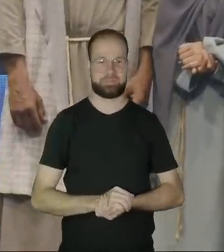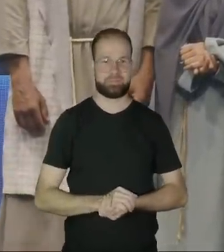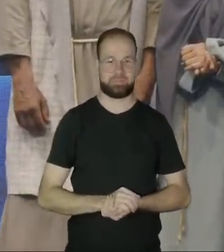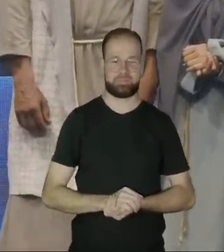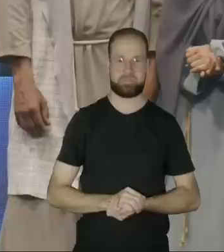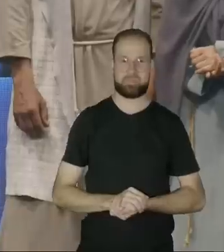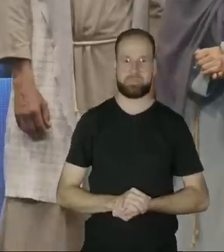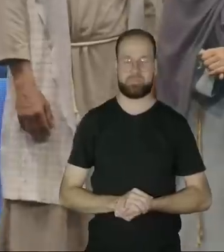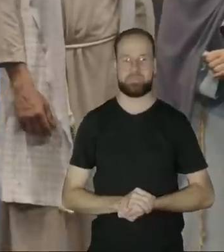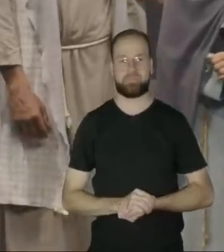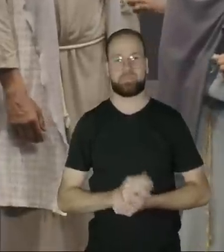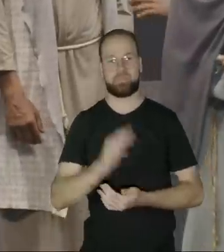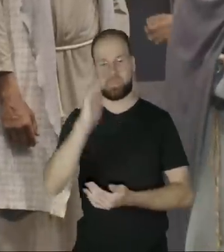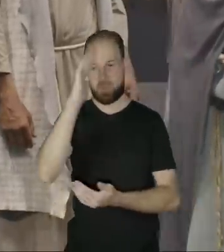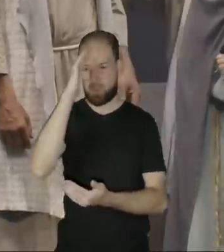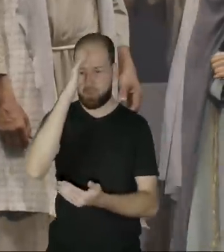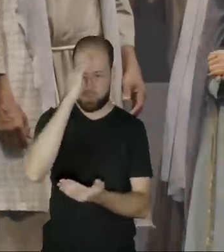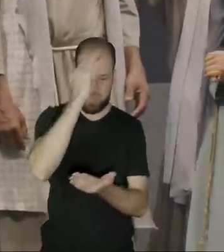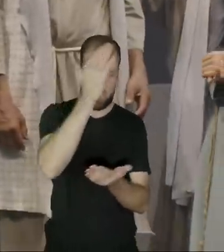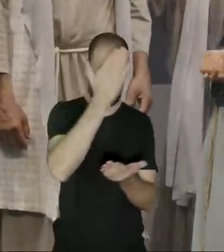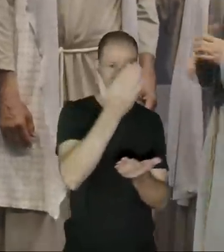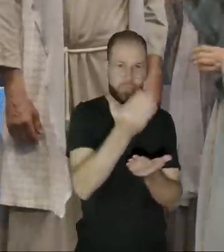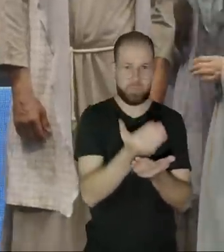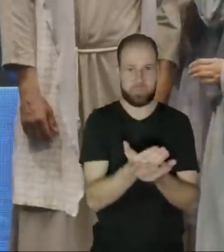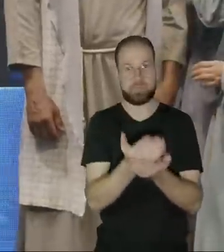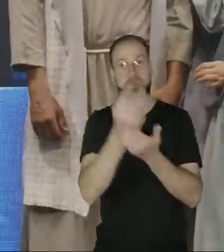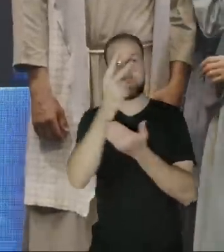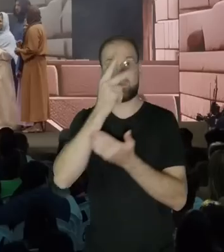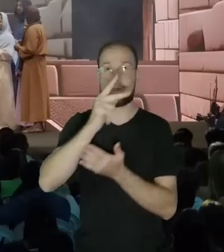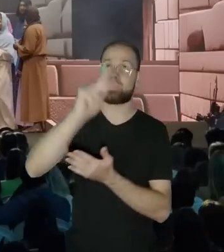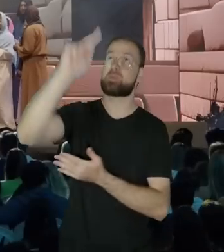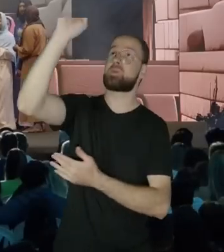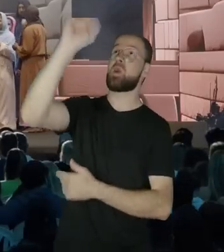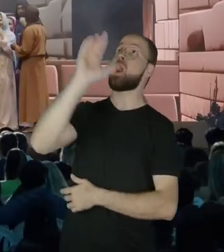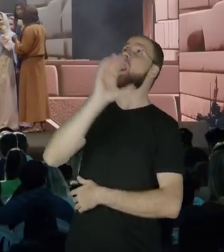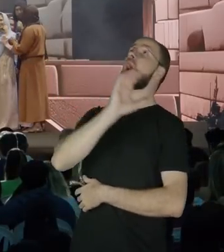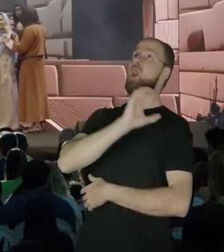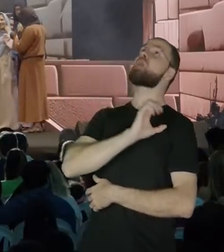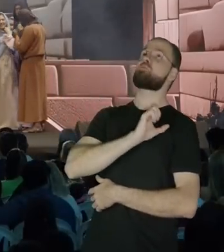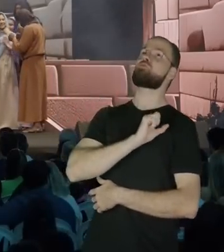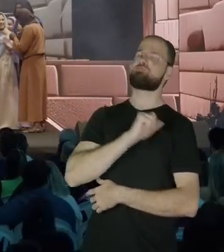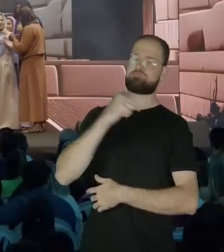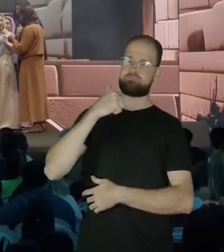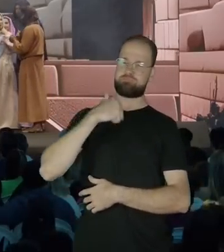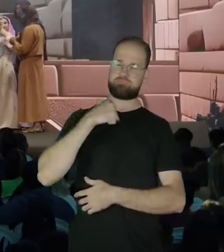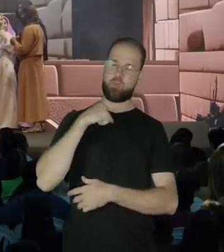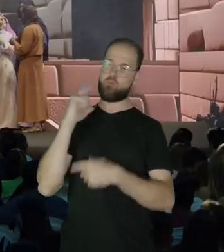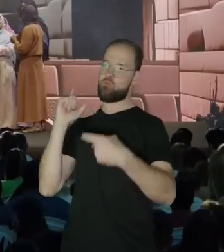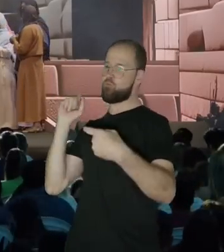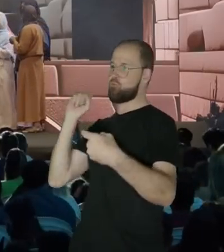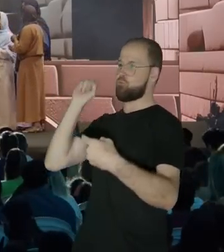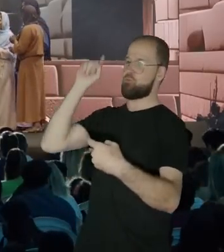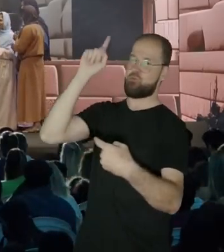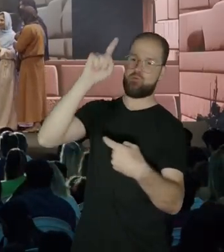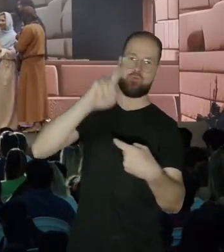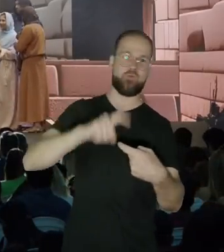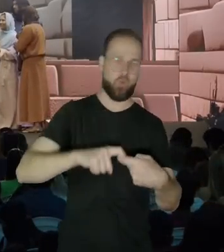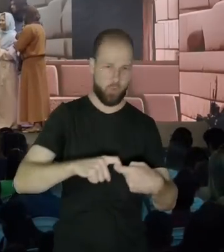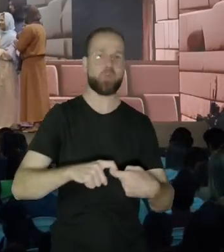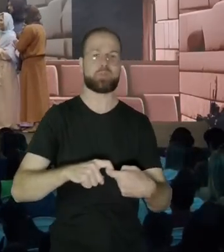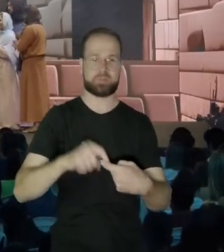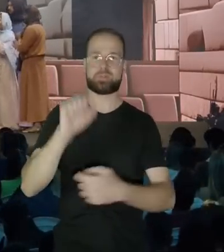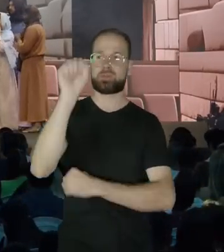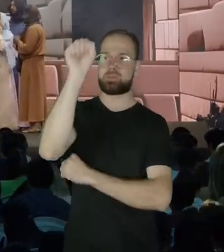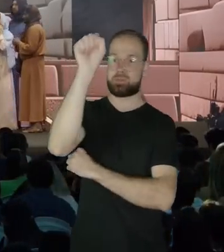Confiei no teu amor e voltei. Sim,